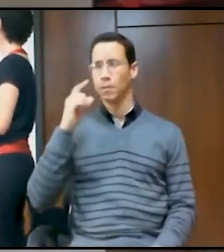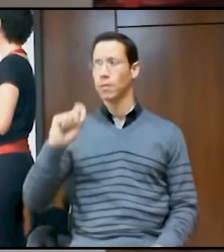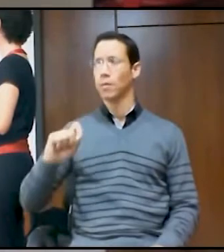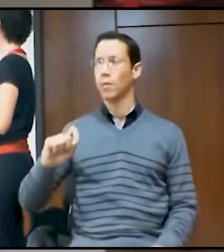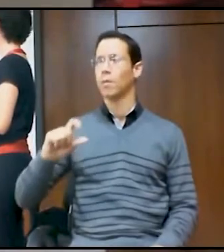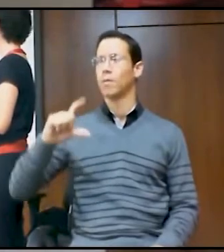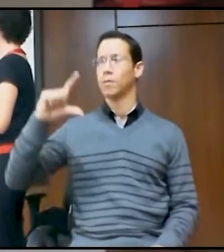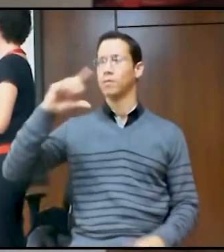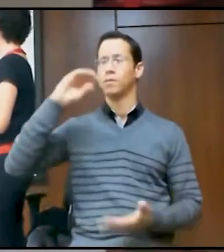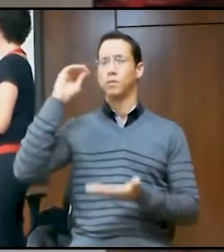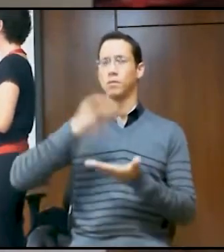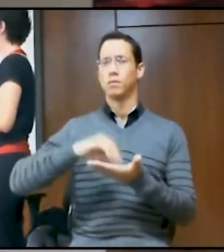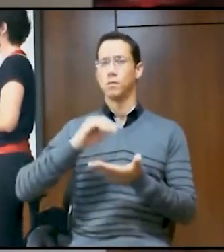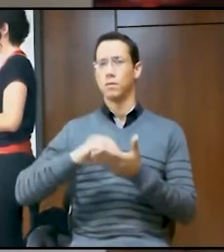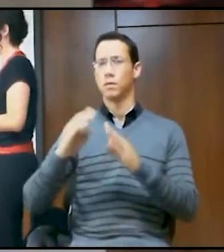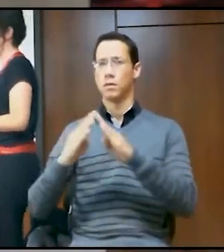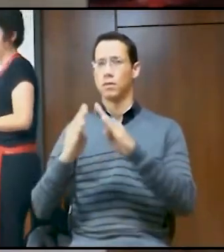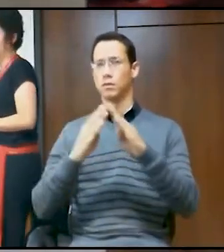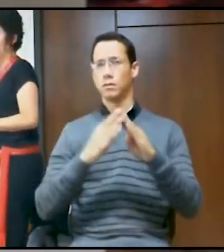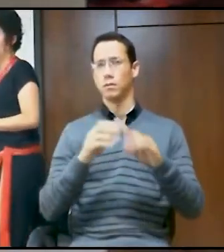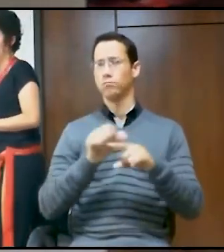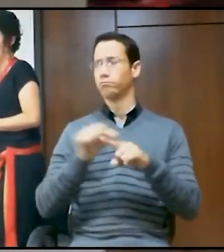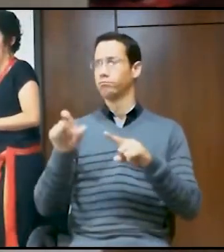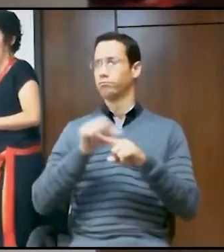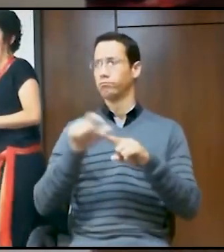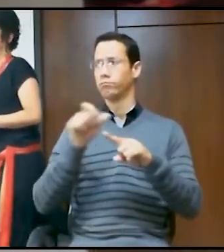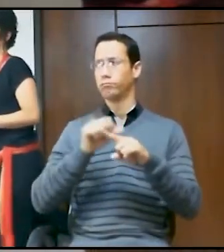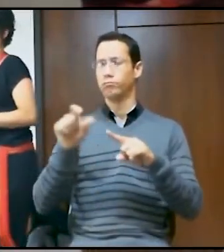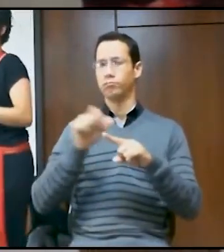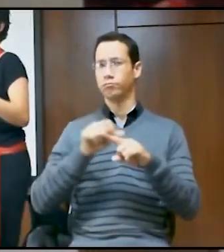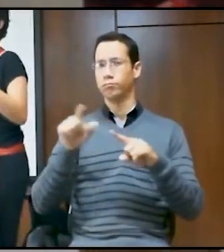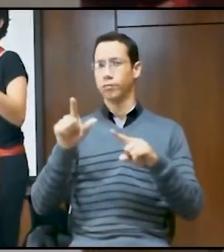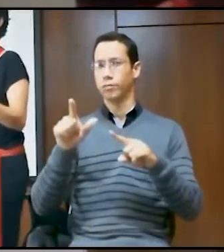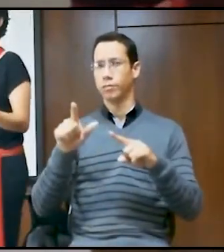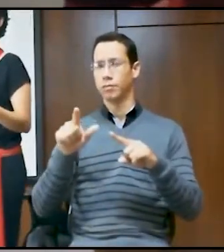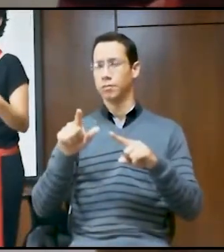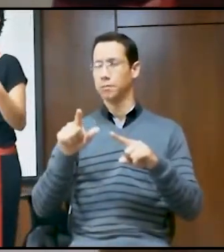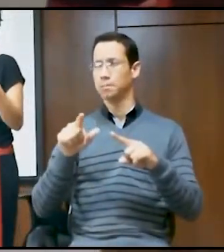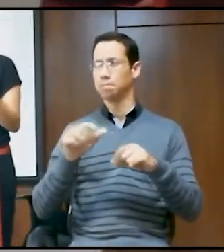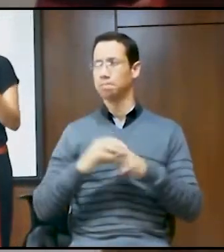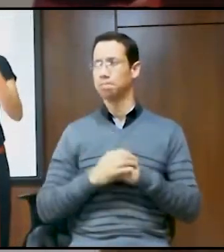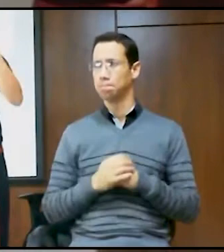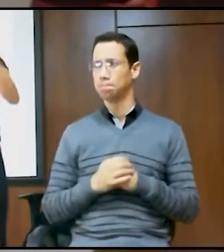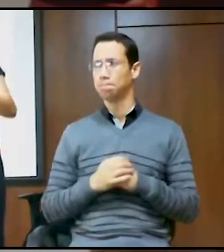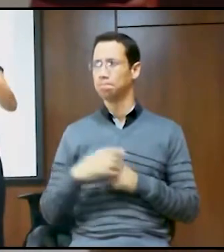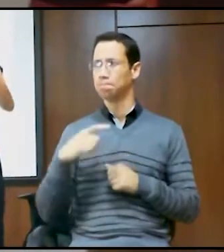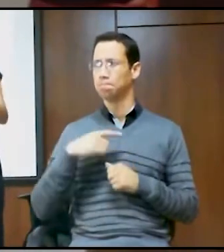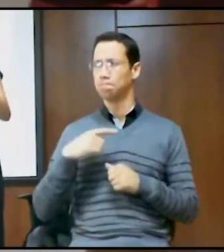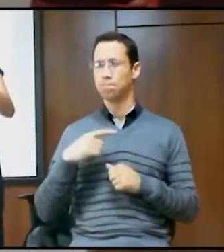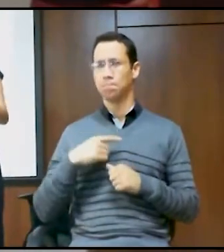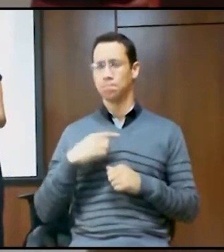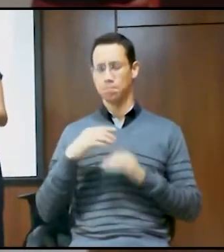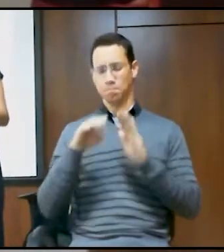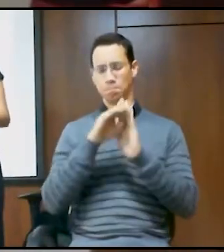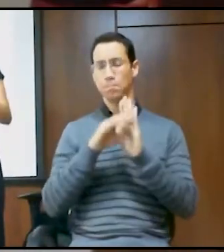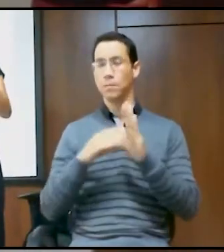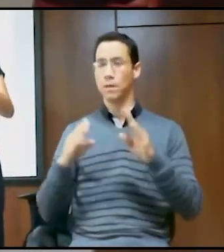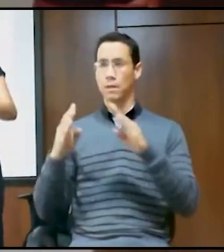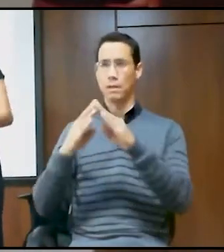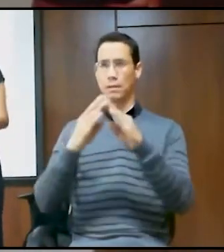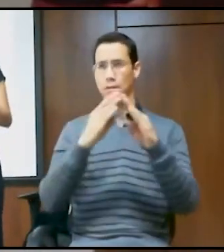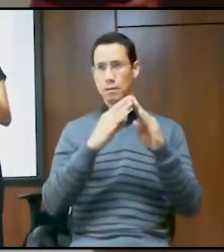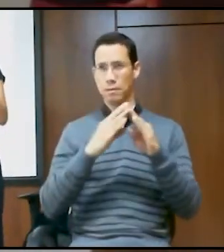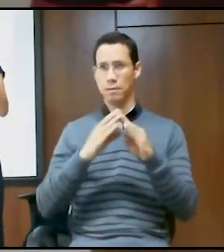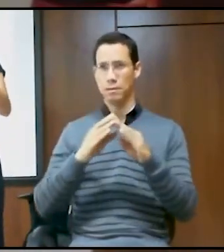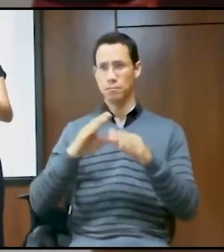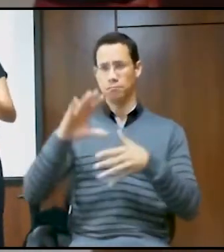déficit habitacional por ônus excessivo de aluguel. Ou seja, quando a gente fala que houve o maior programa de habitação da América Latina, um